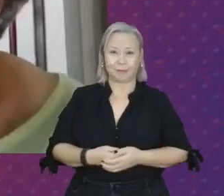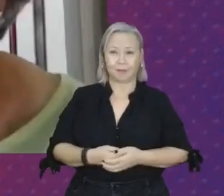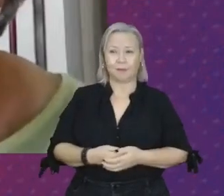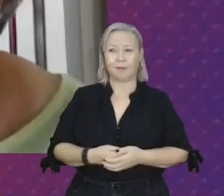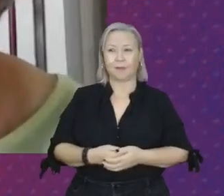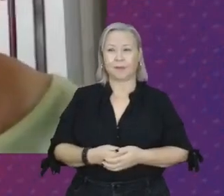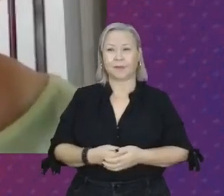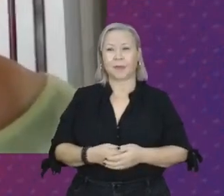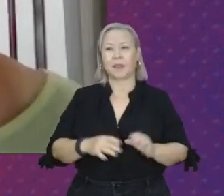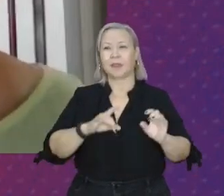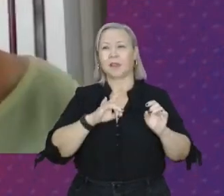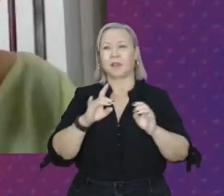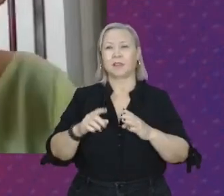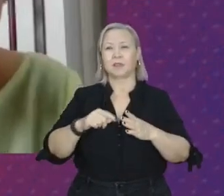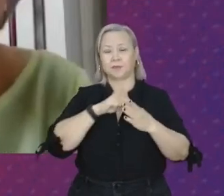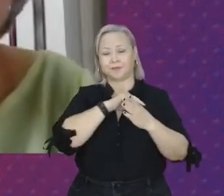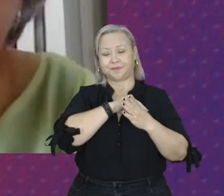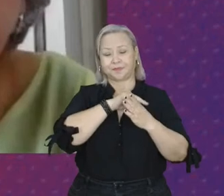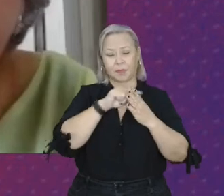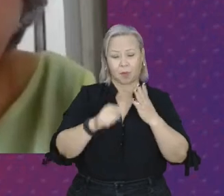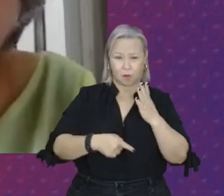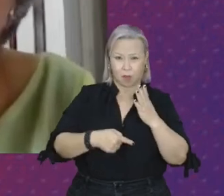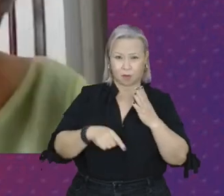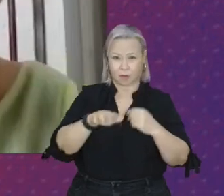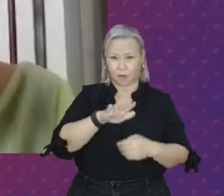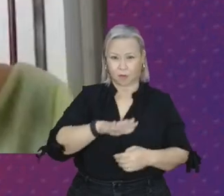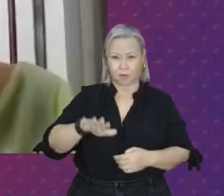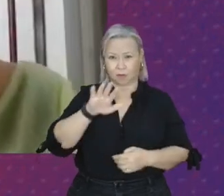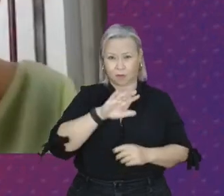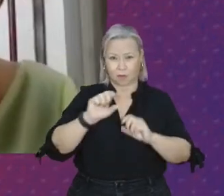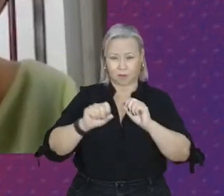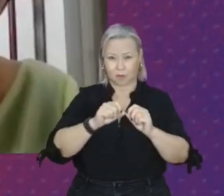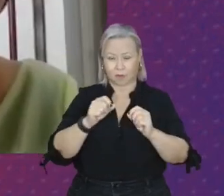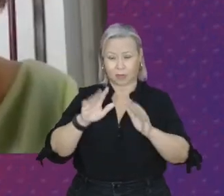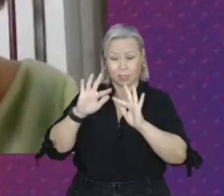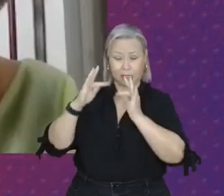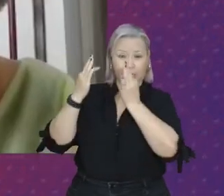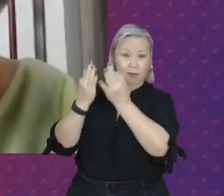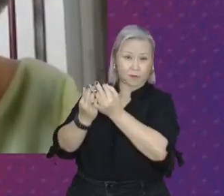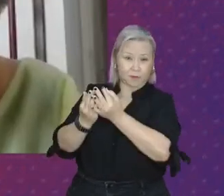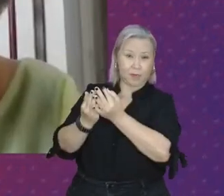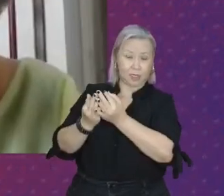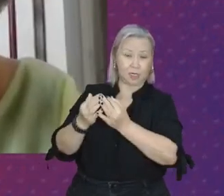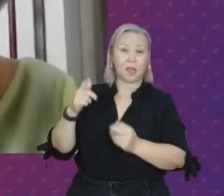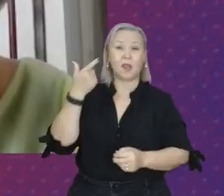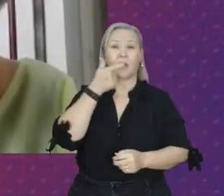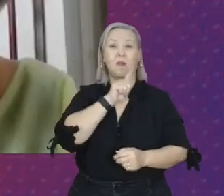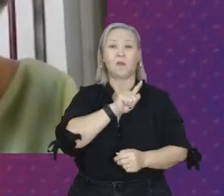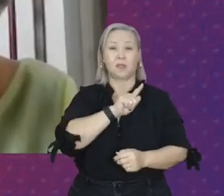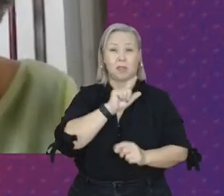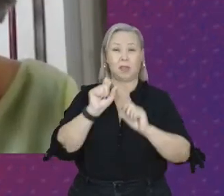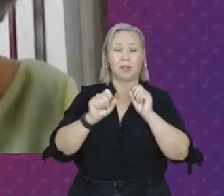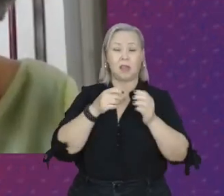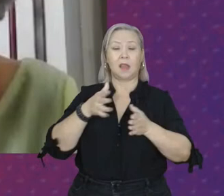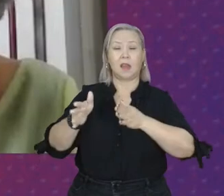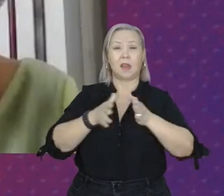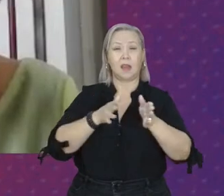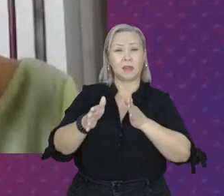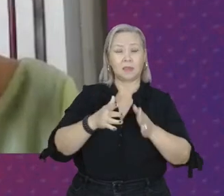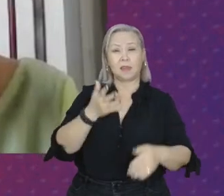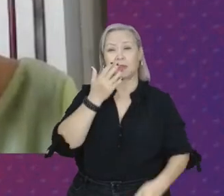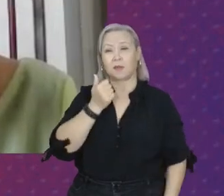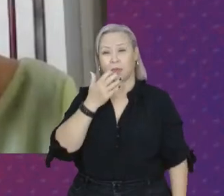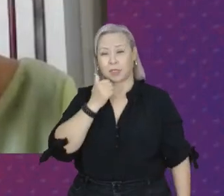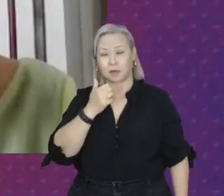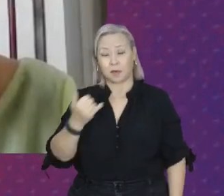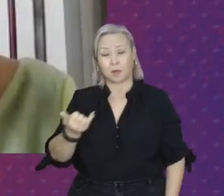só 4 entre 10 famílias no Brasil conseguem hoje o acesso pleno à alimentação. E é importante dizer